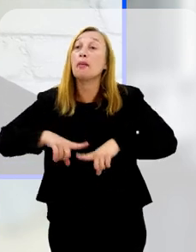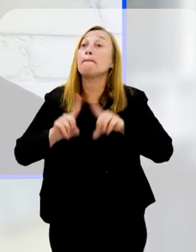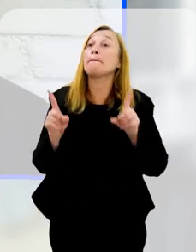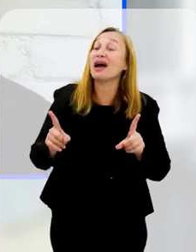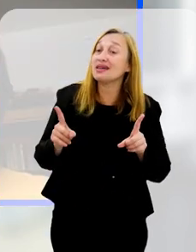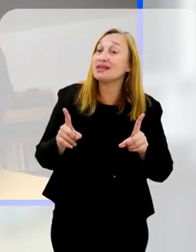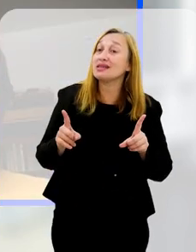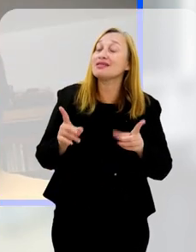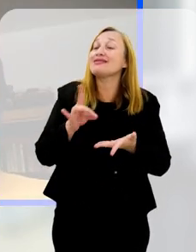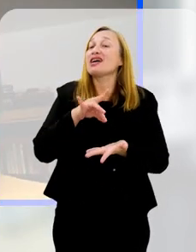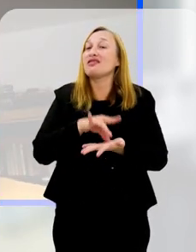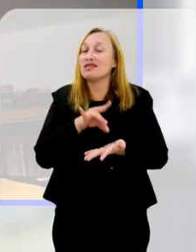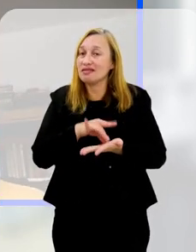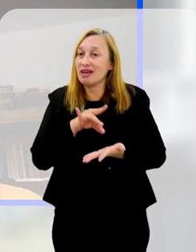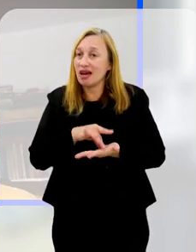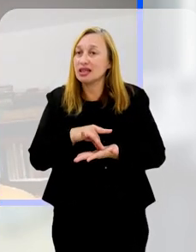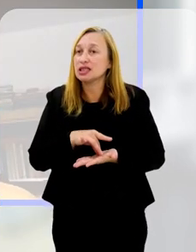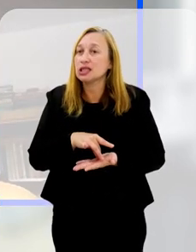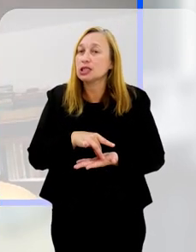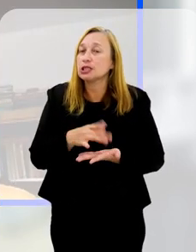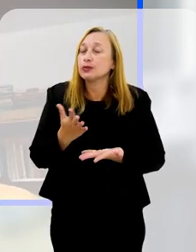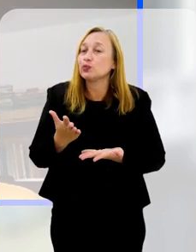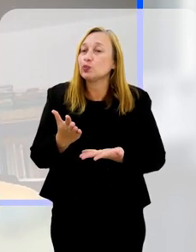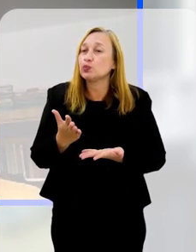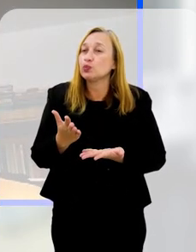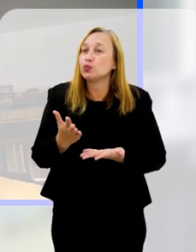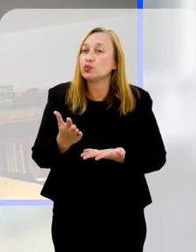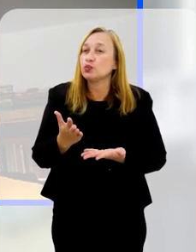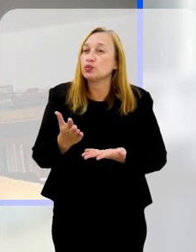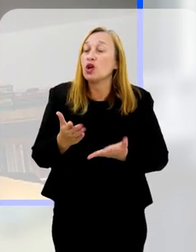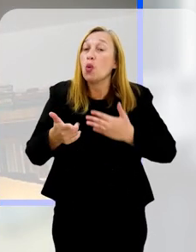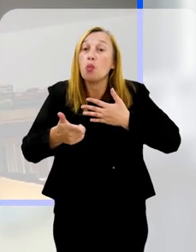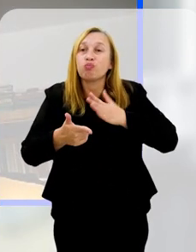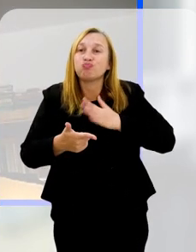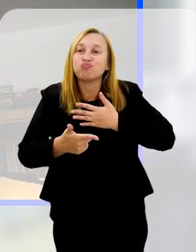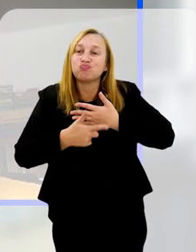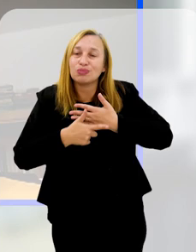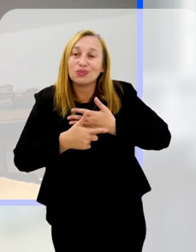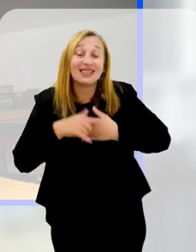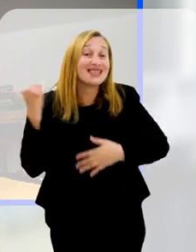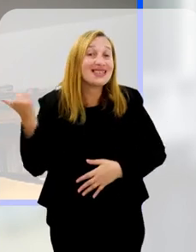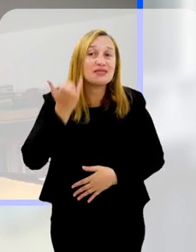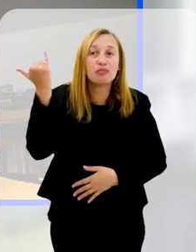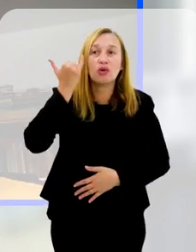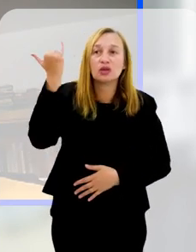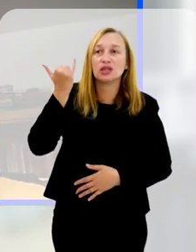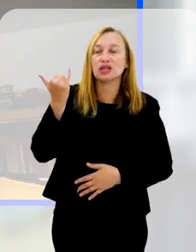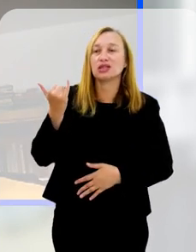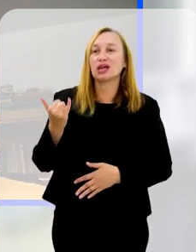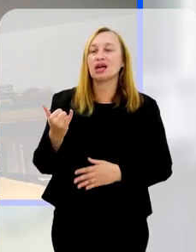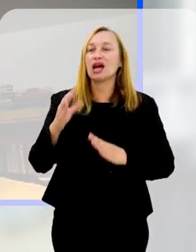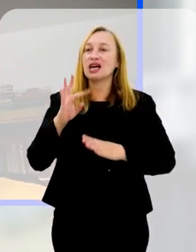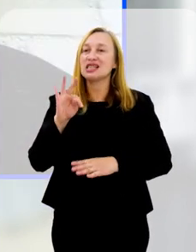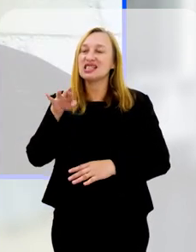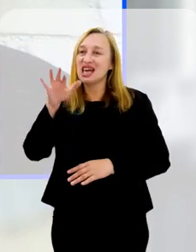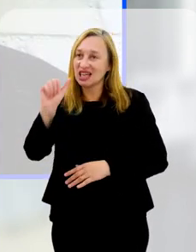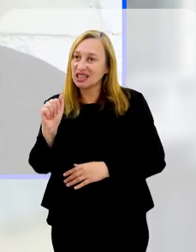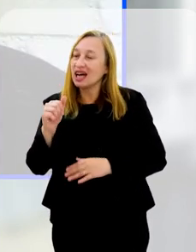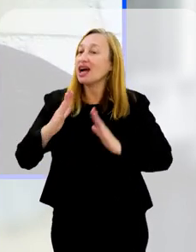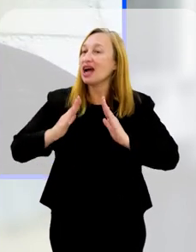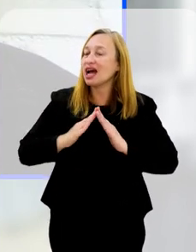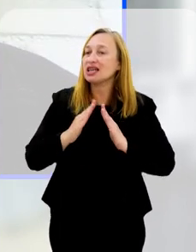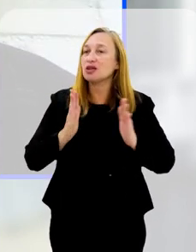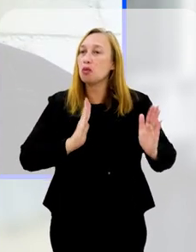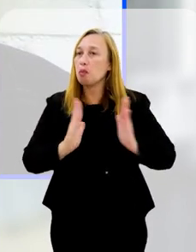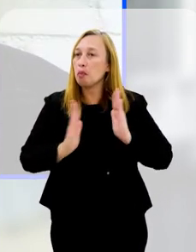ações de saúde, mas que na verdade, tiveram um papel muito importante. As santas